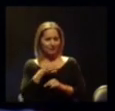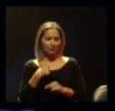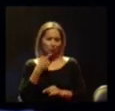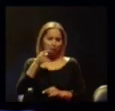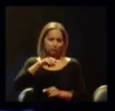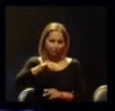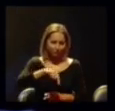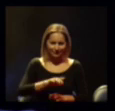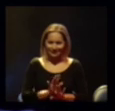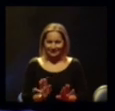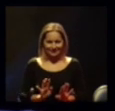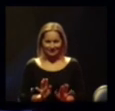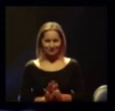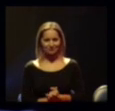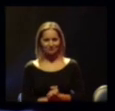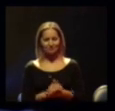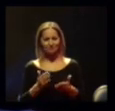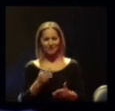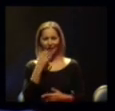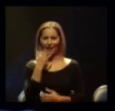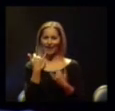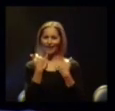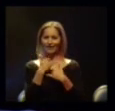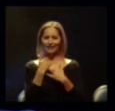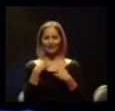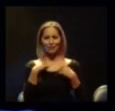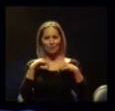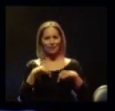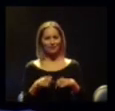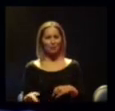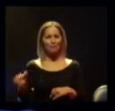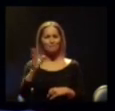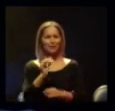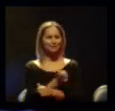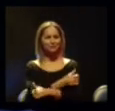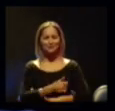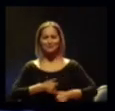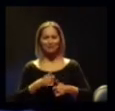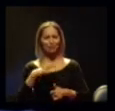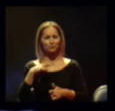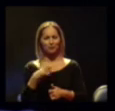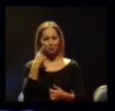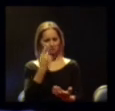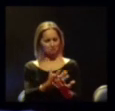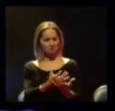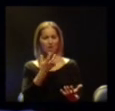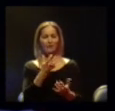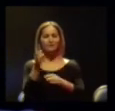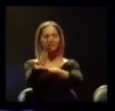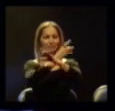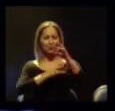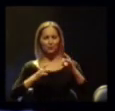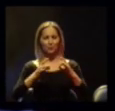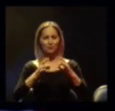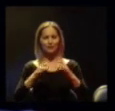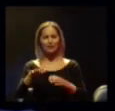todas. E é com bastante alegria que vejo mais uma cidade portuguesa a ser reconhecida a nível europeu